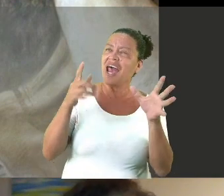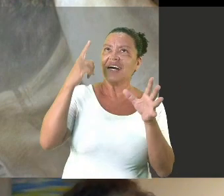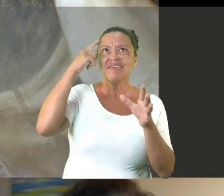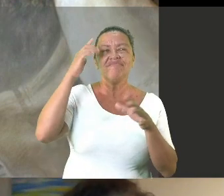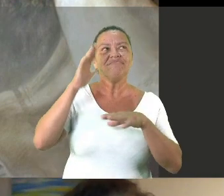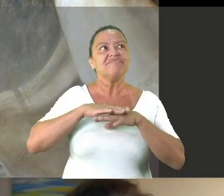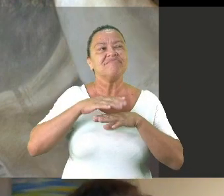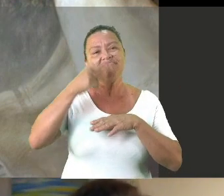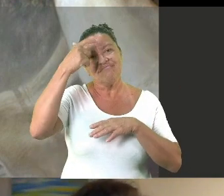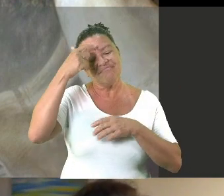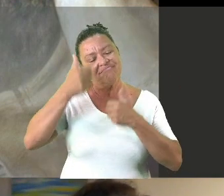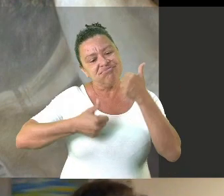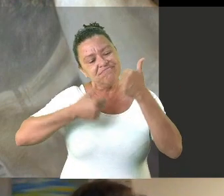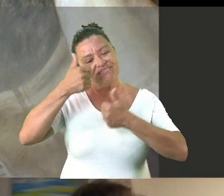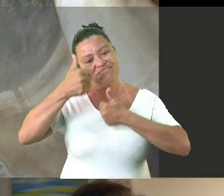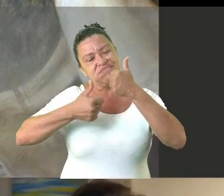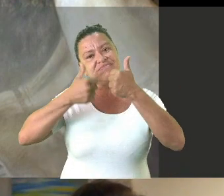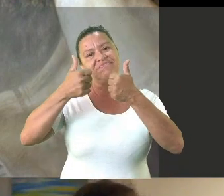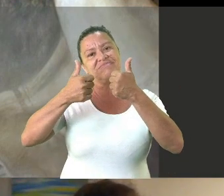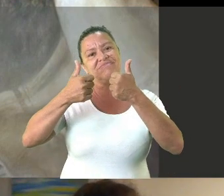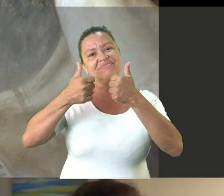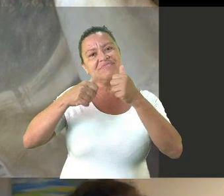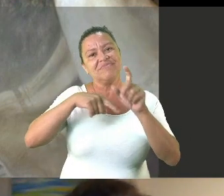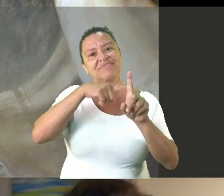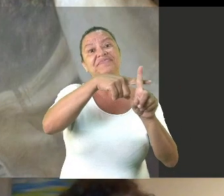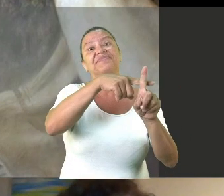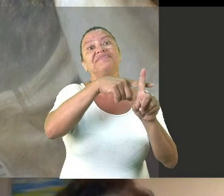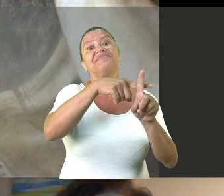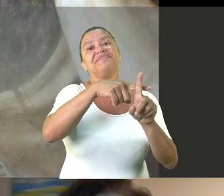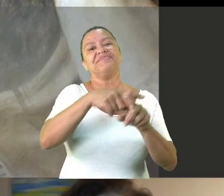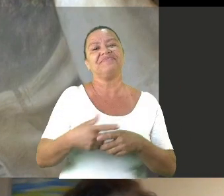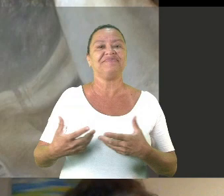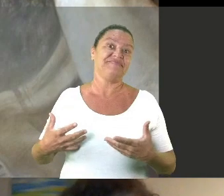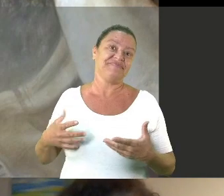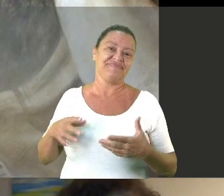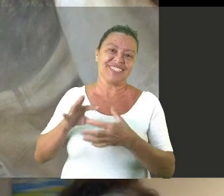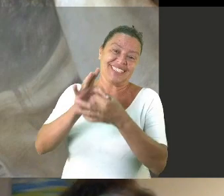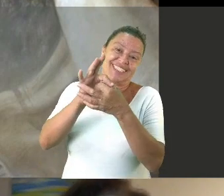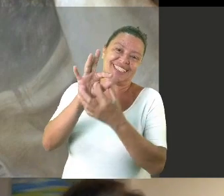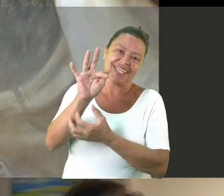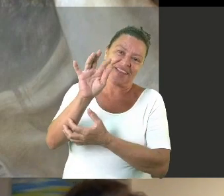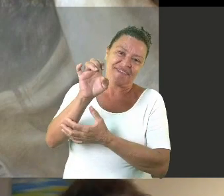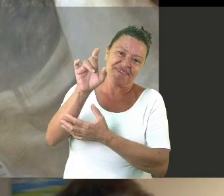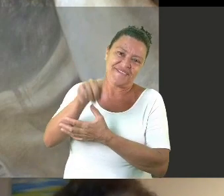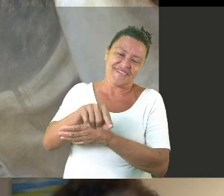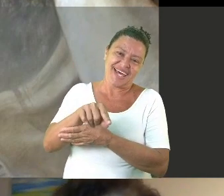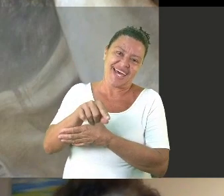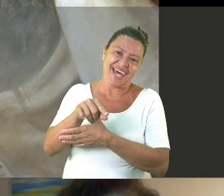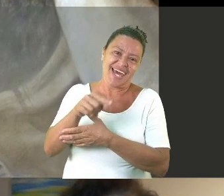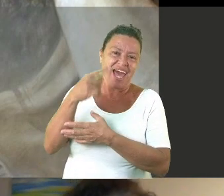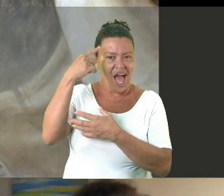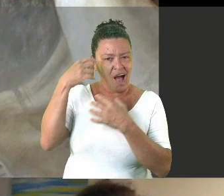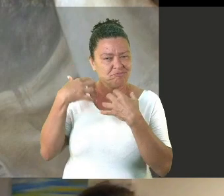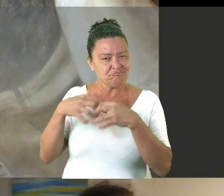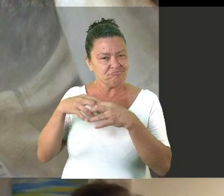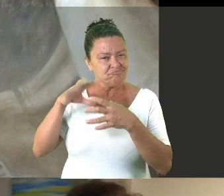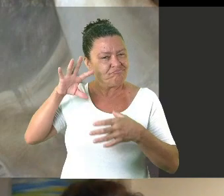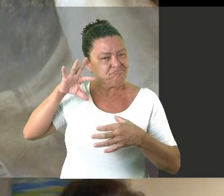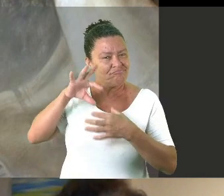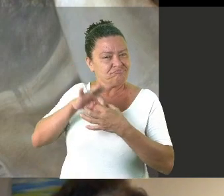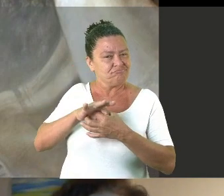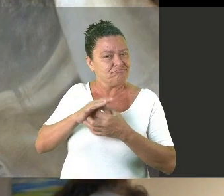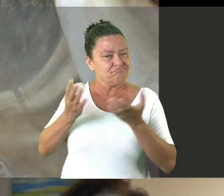próprias consciências de uma forma aliada à nossa fé, a uma fé raciocinada, uma